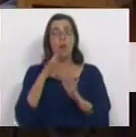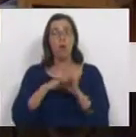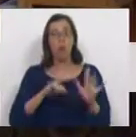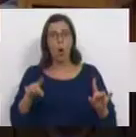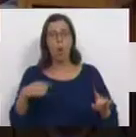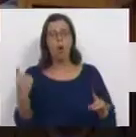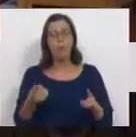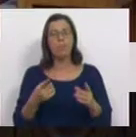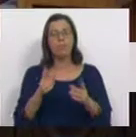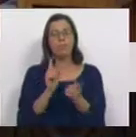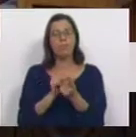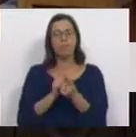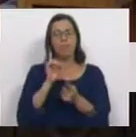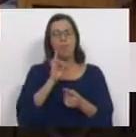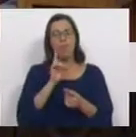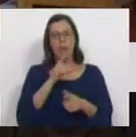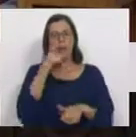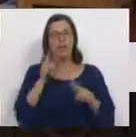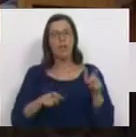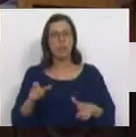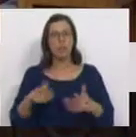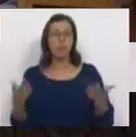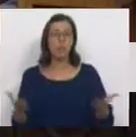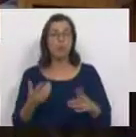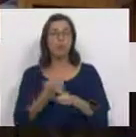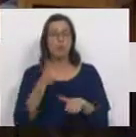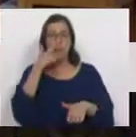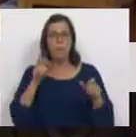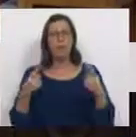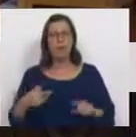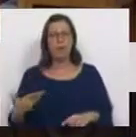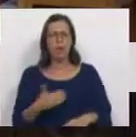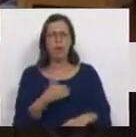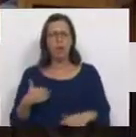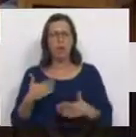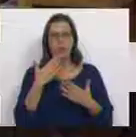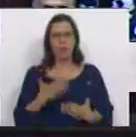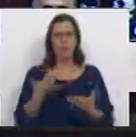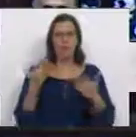que permitam um atendimento de qualidade às populações, porque as populações também têm direito à saúde.